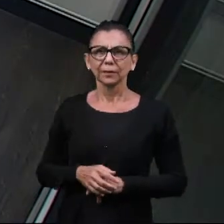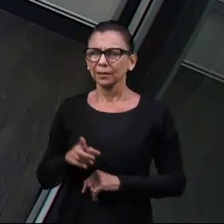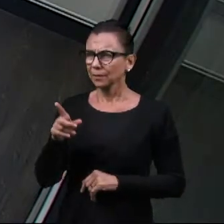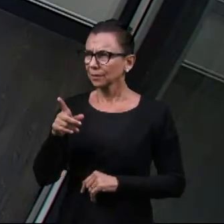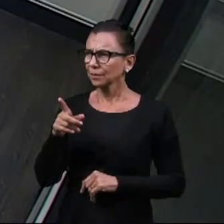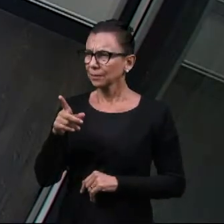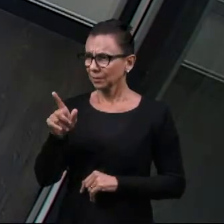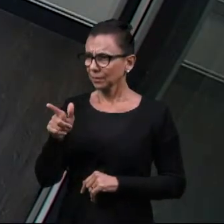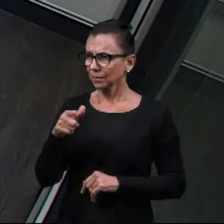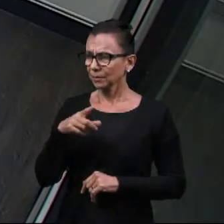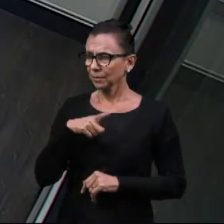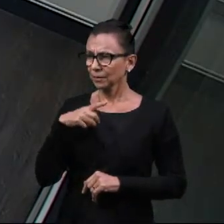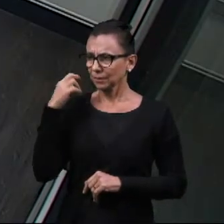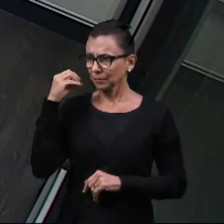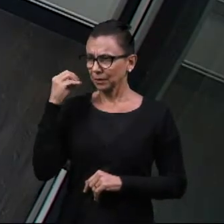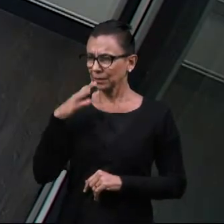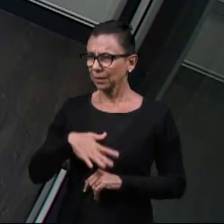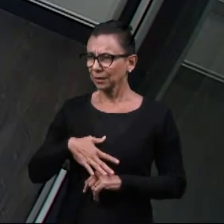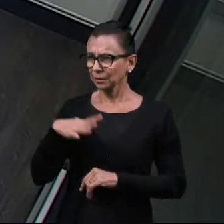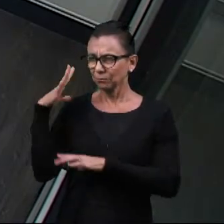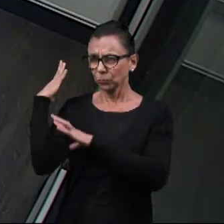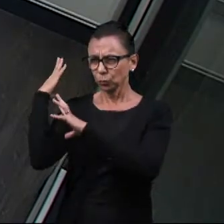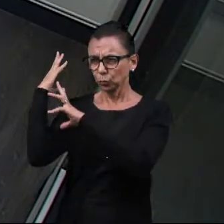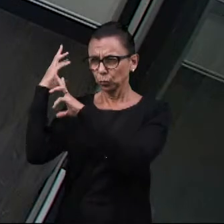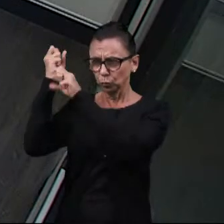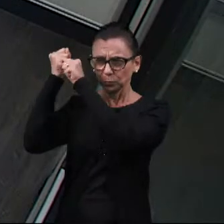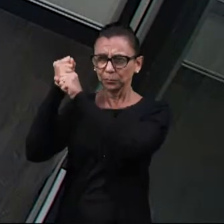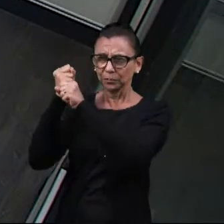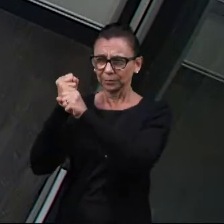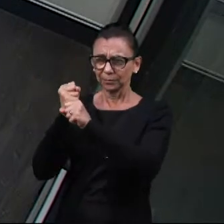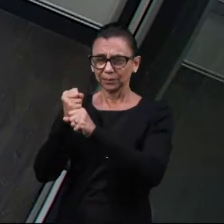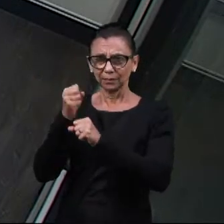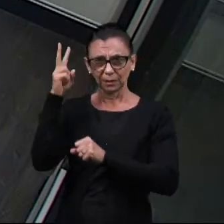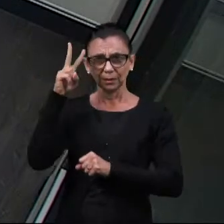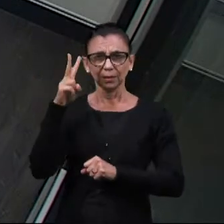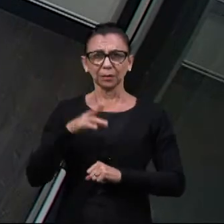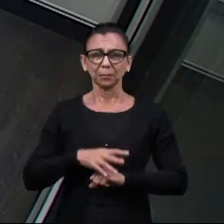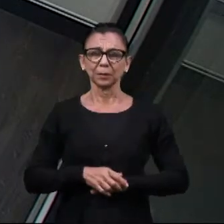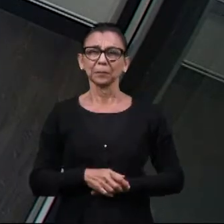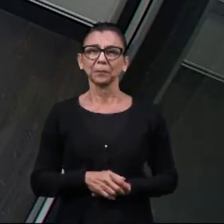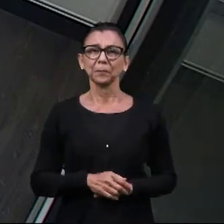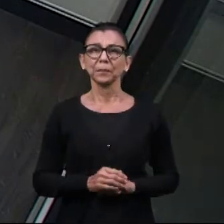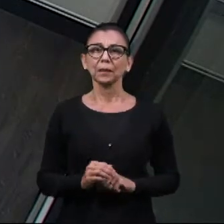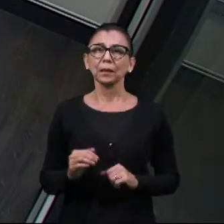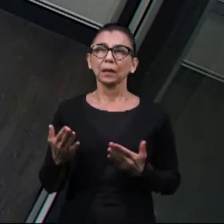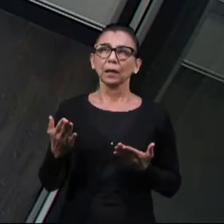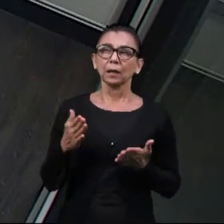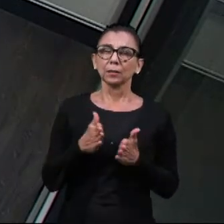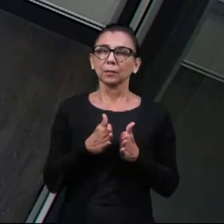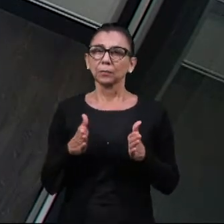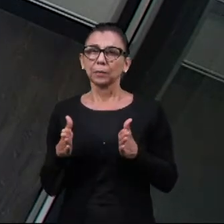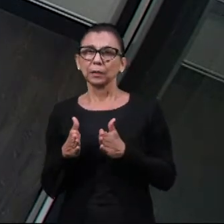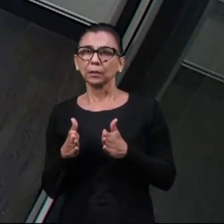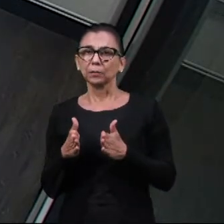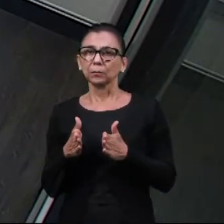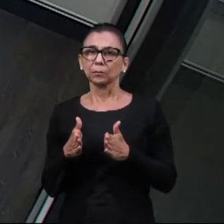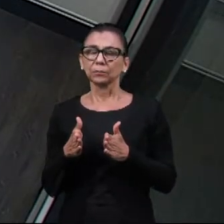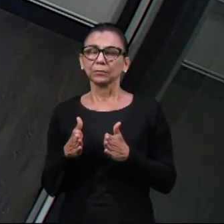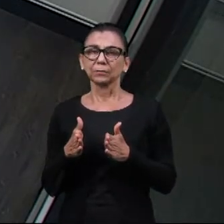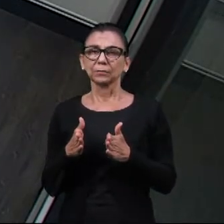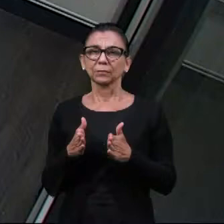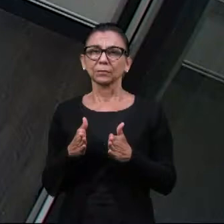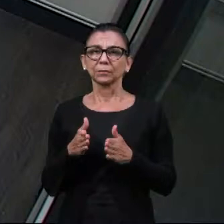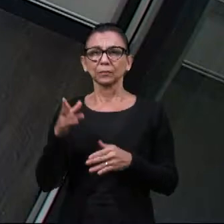que possa puxar pela memória nesse ano de 2021? Uma vitória que o Senhor concedeu ali aos irmãos de Castelândia?